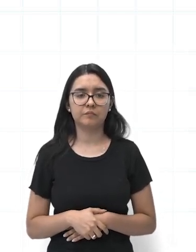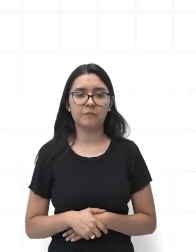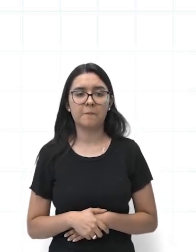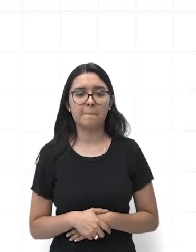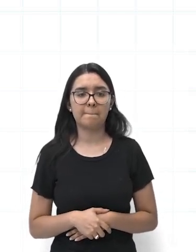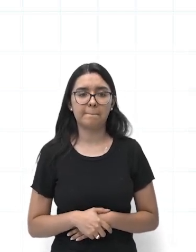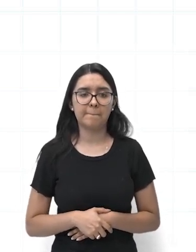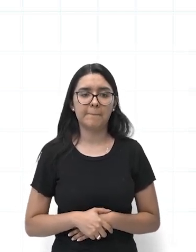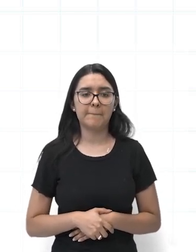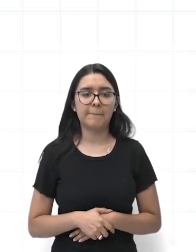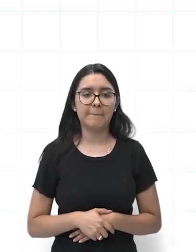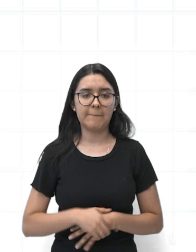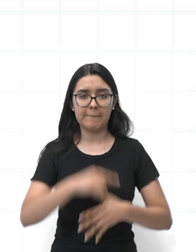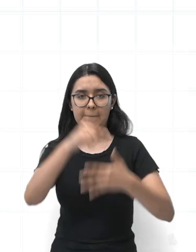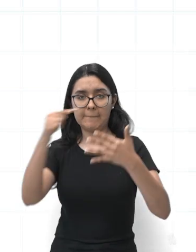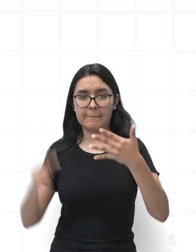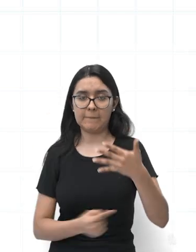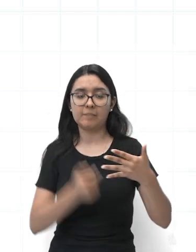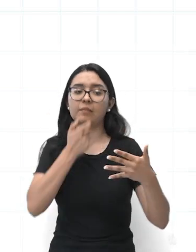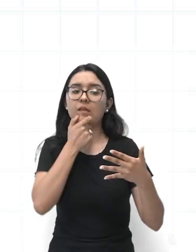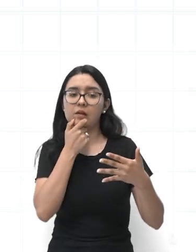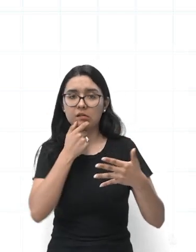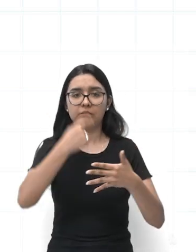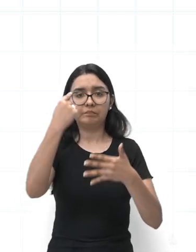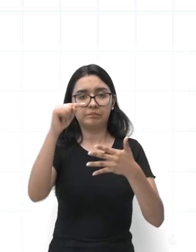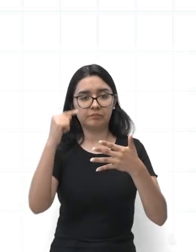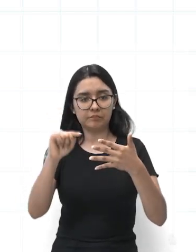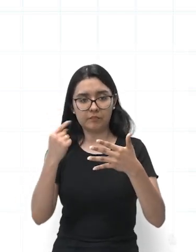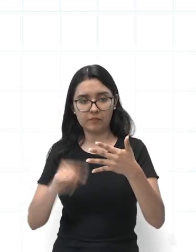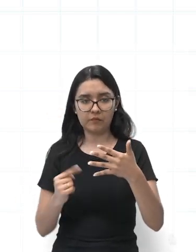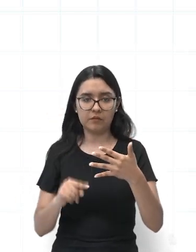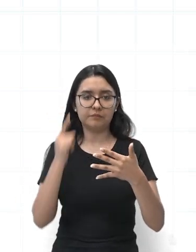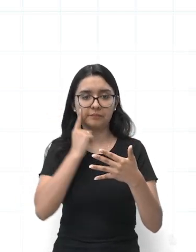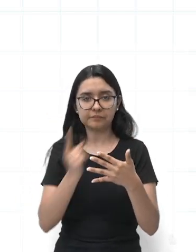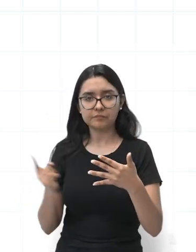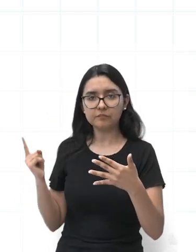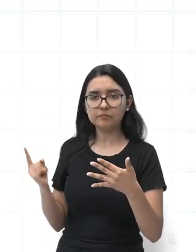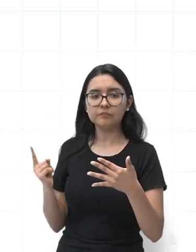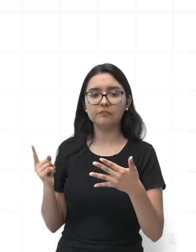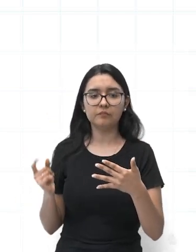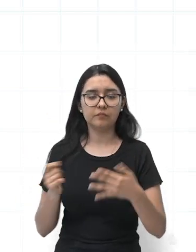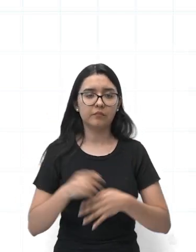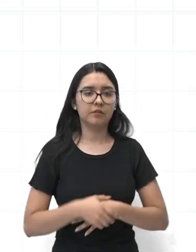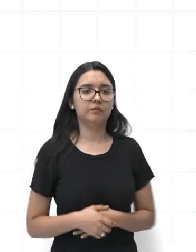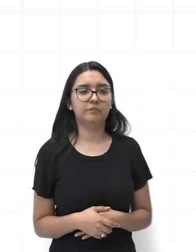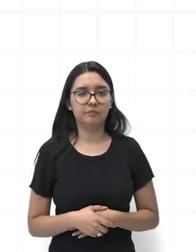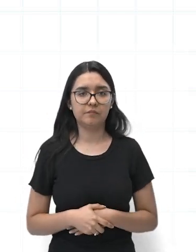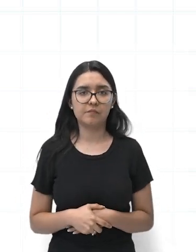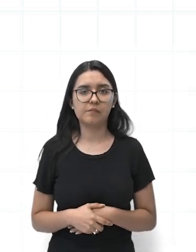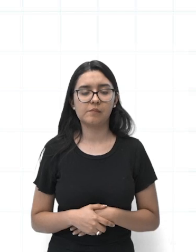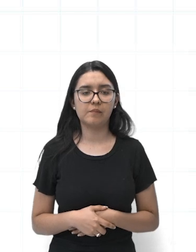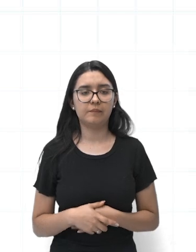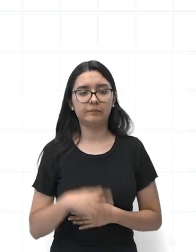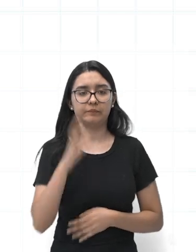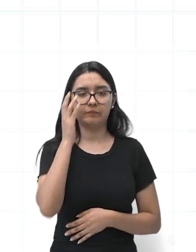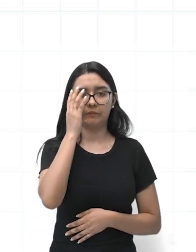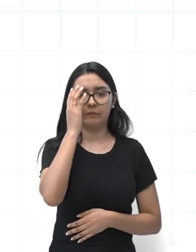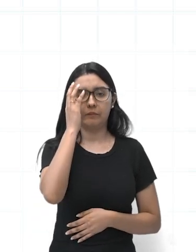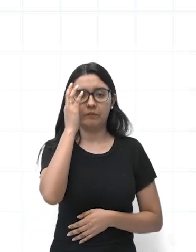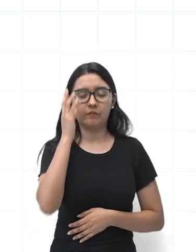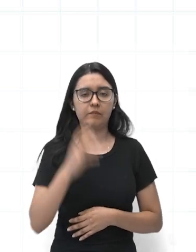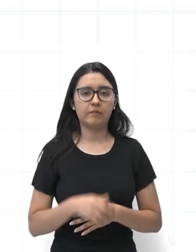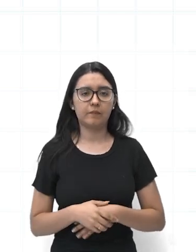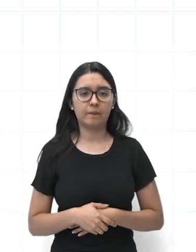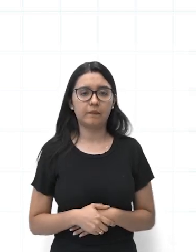his classes. He studies math, science and literature, he relaxes or he takes